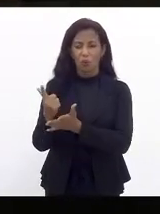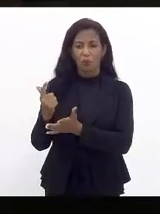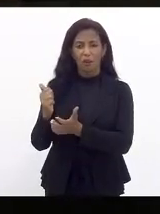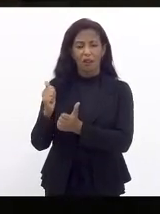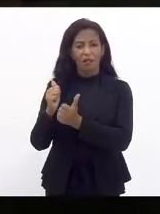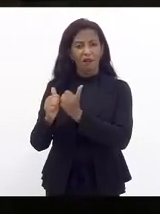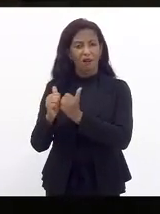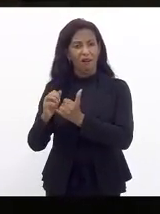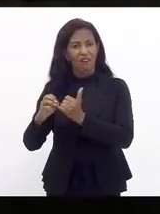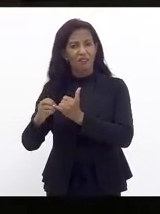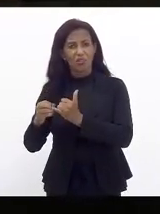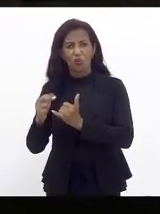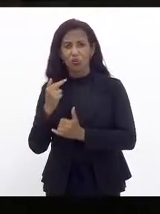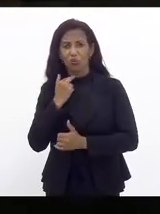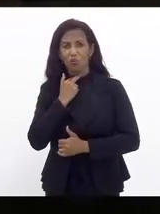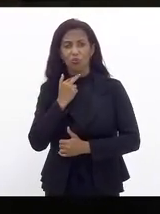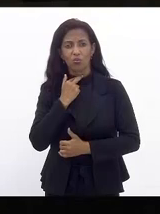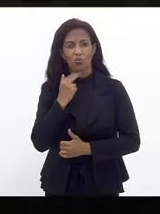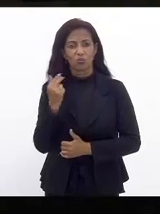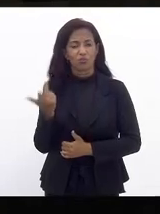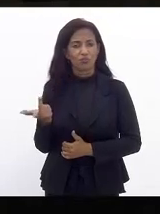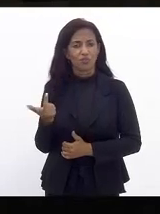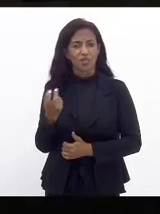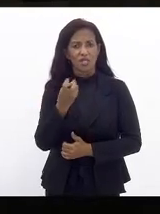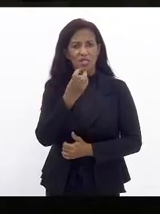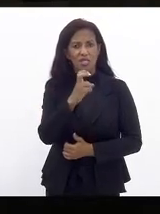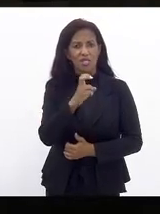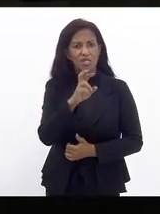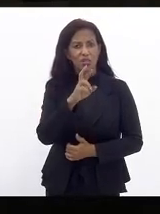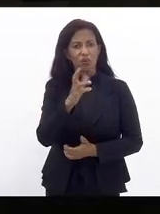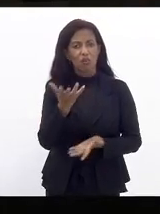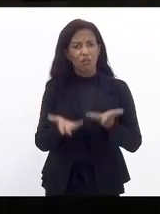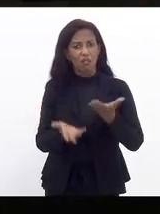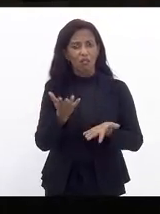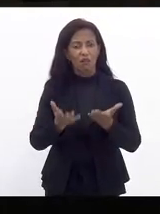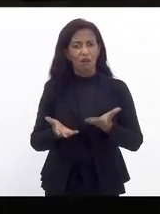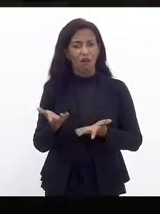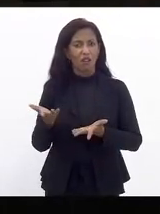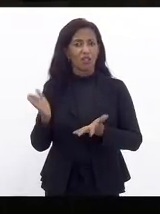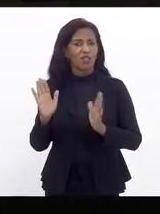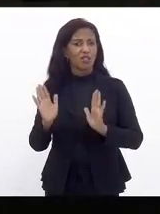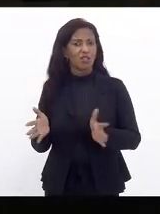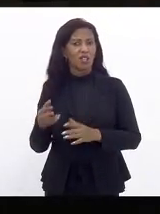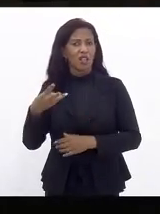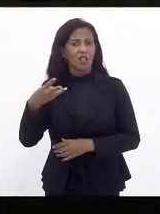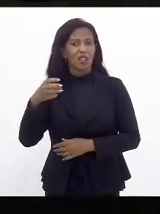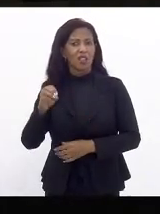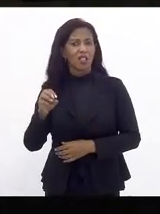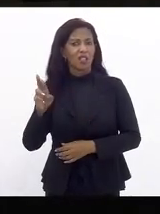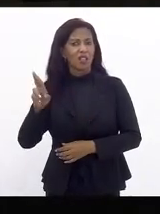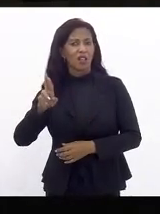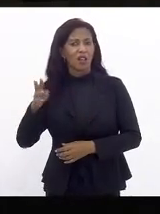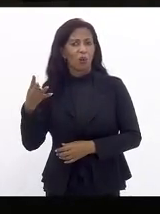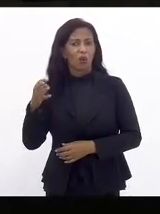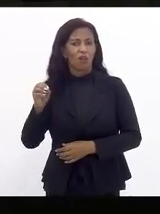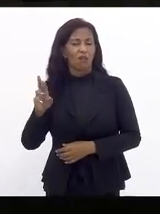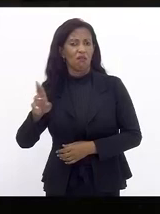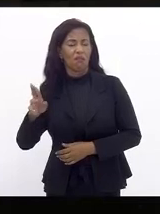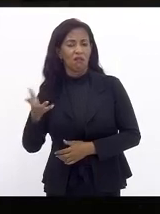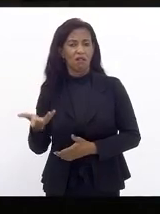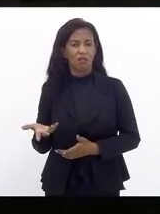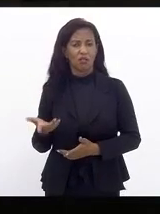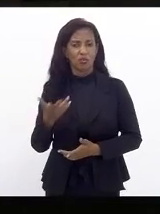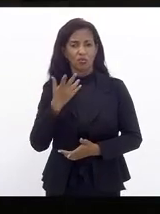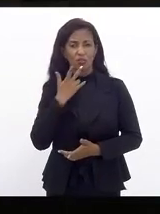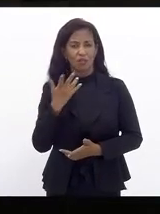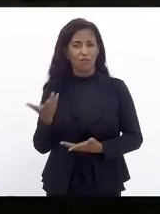e feijão com esse valor. 5 quilos de arroz está na base de um preço de R$ 30, R$ 40,00. Quando a gente está